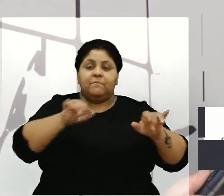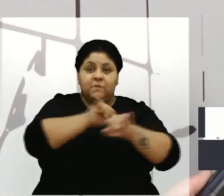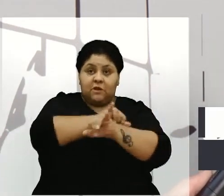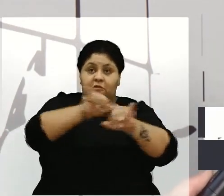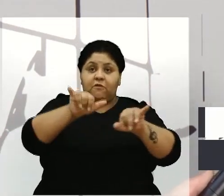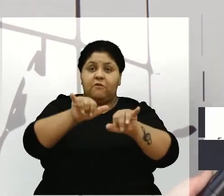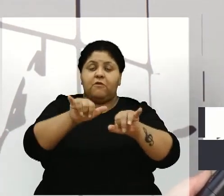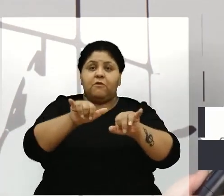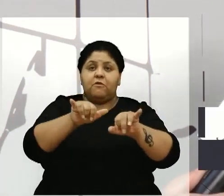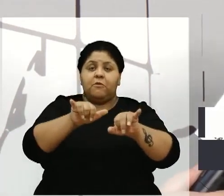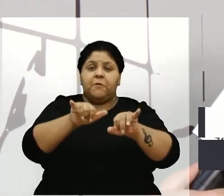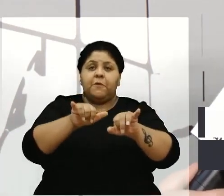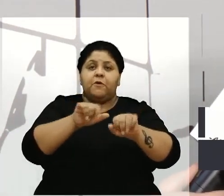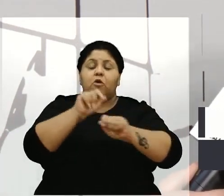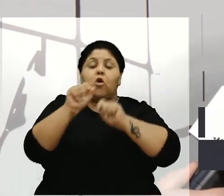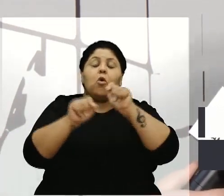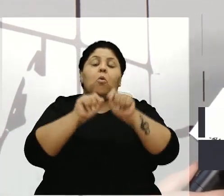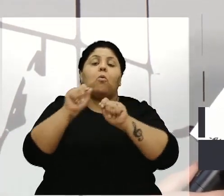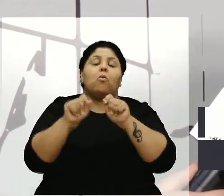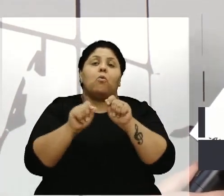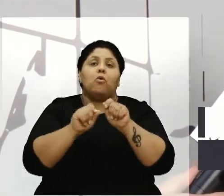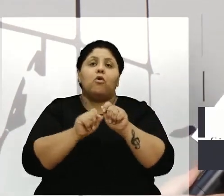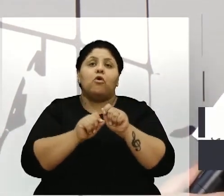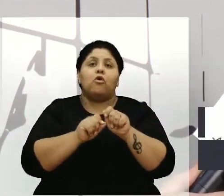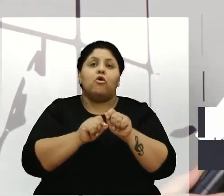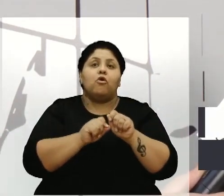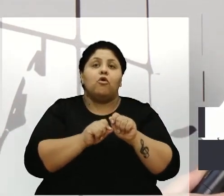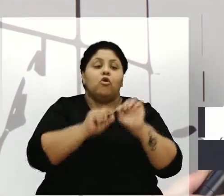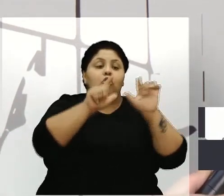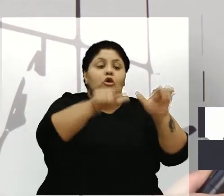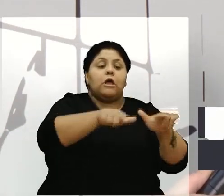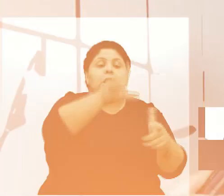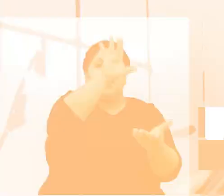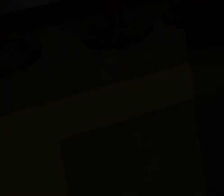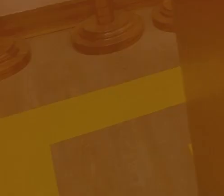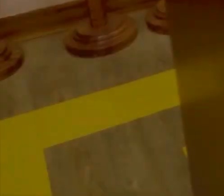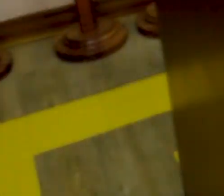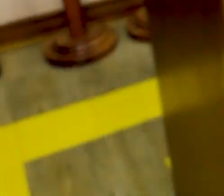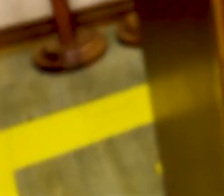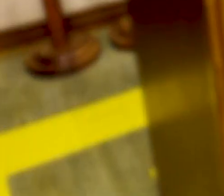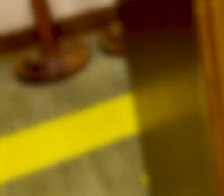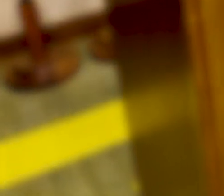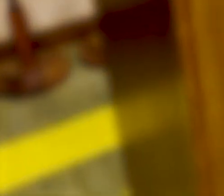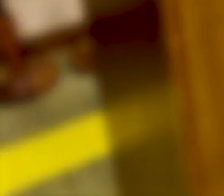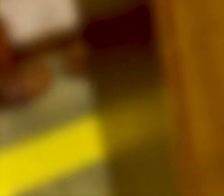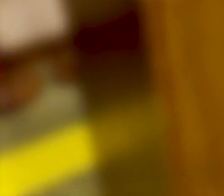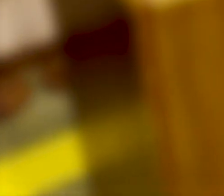Expediente, foi muito disso. Quais são os locais oficiais que a gente pode buscar? Hein?